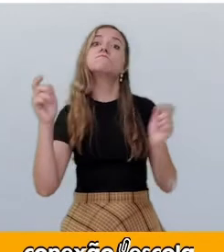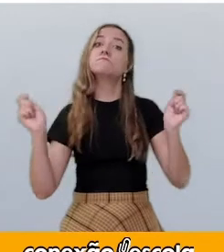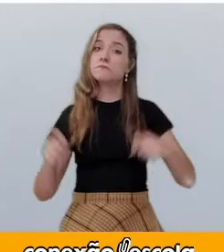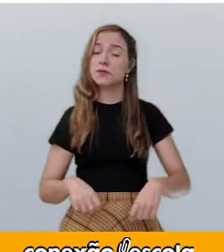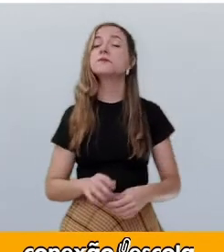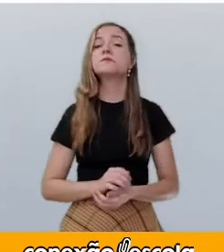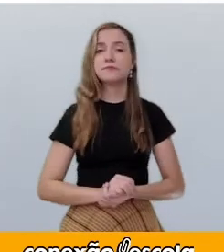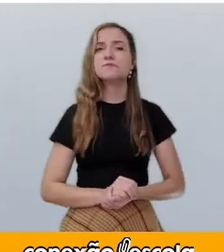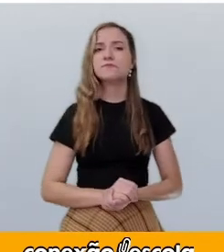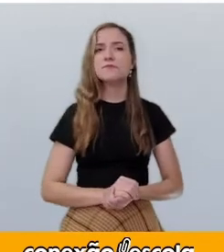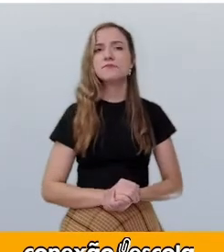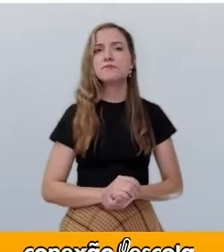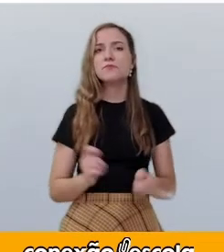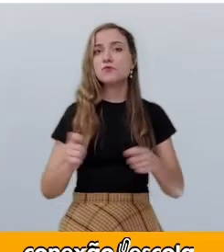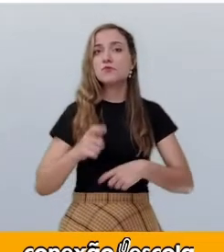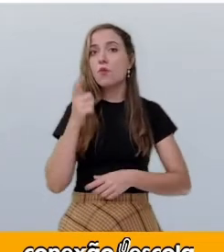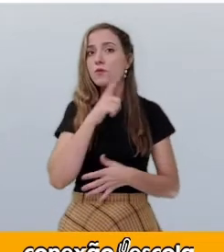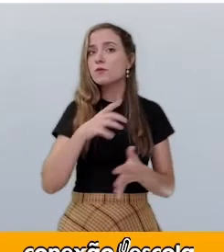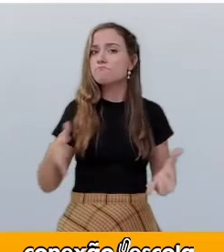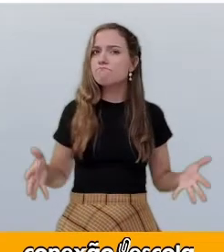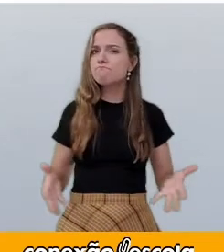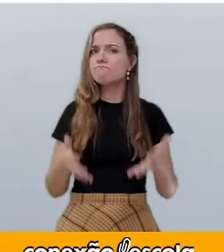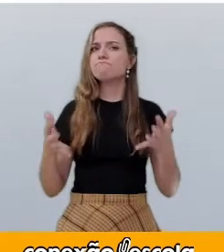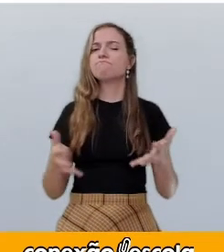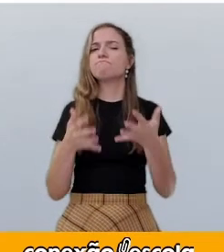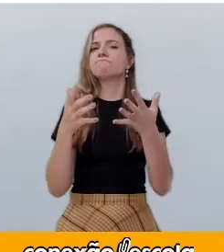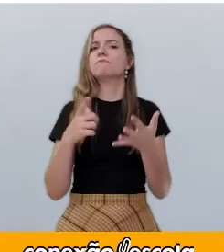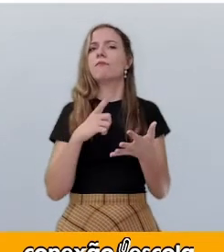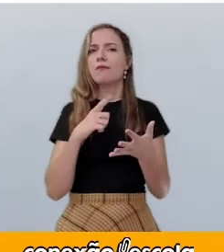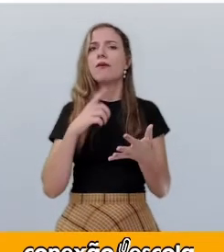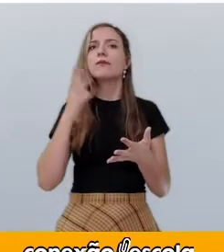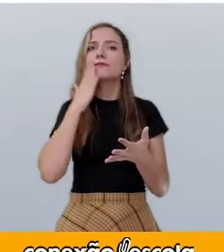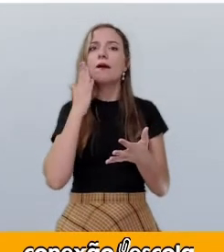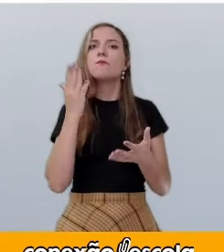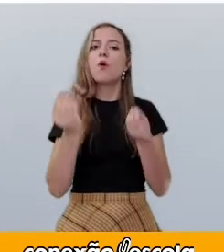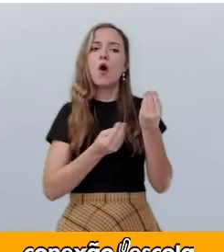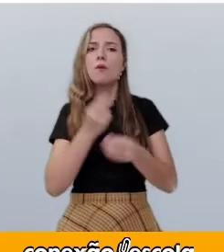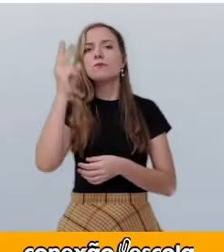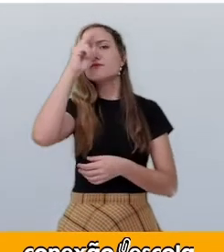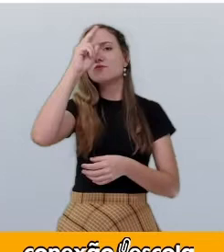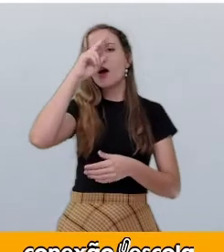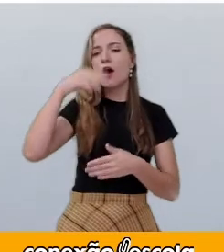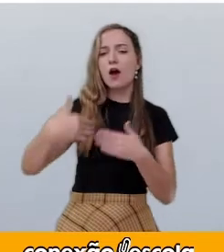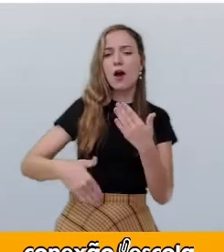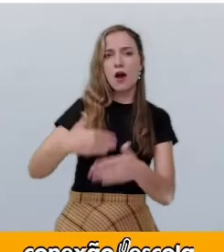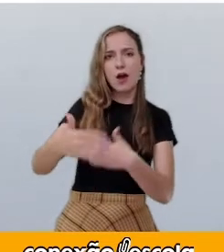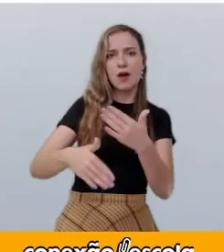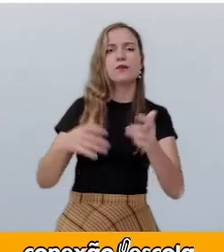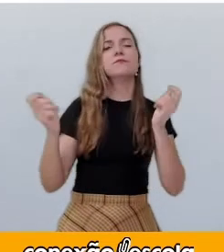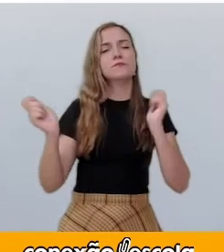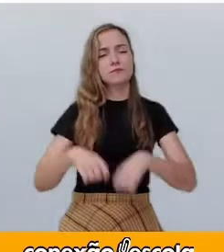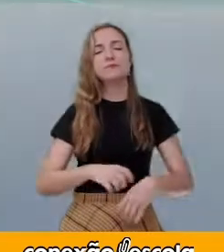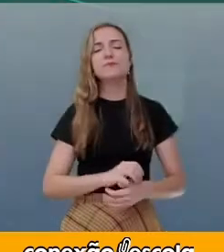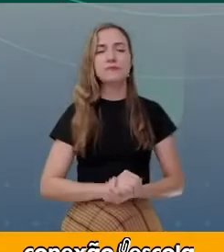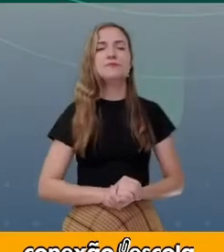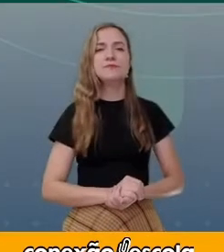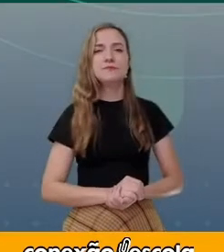que ganham Vida e Consciência para viver aquela história